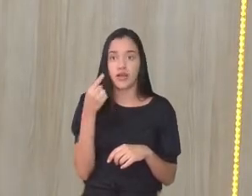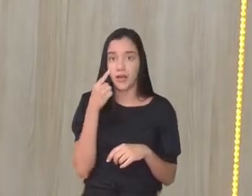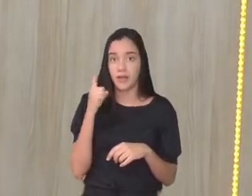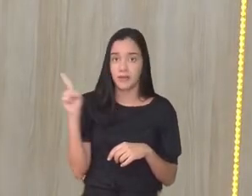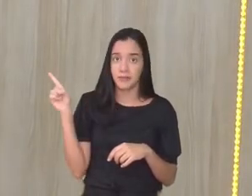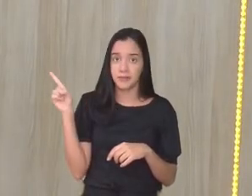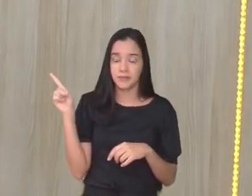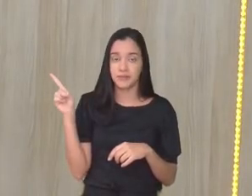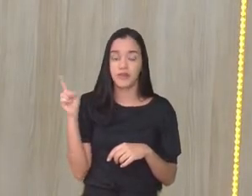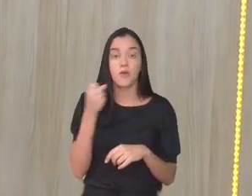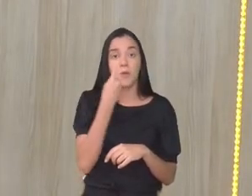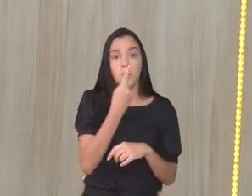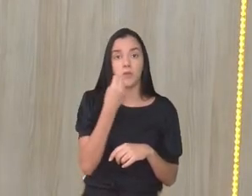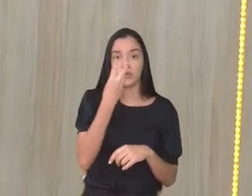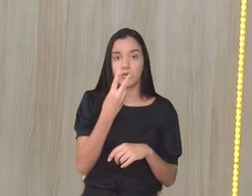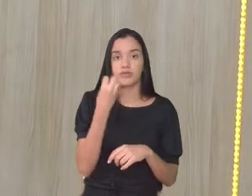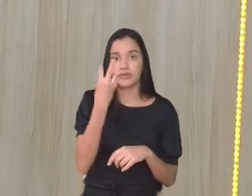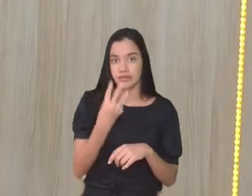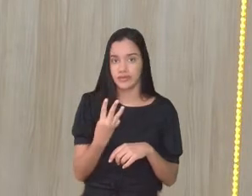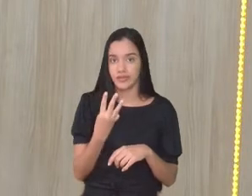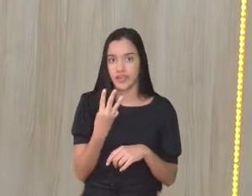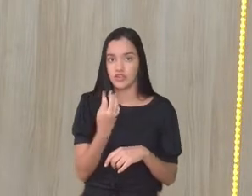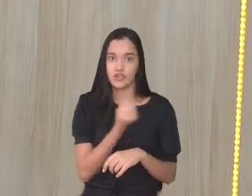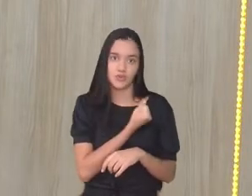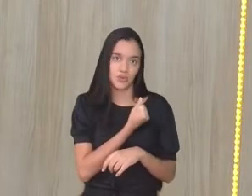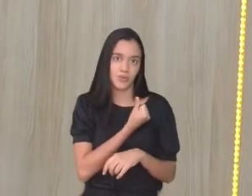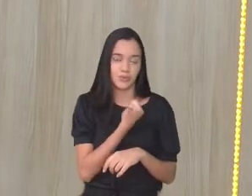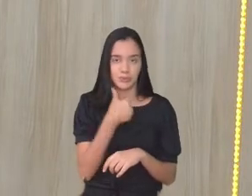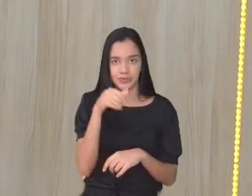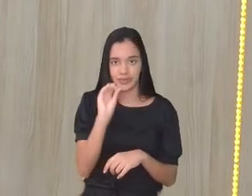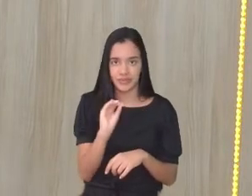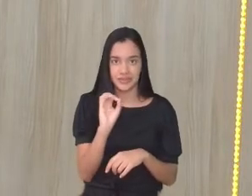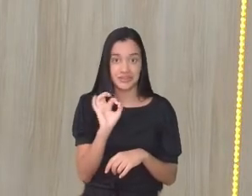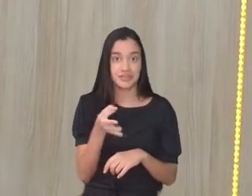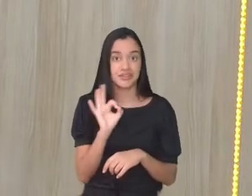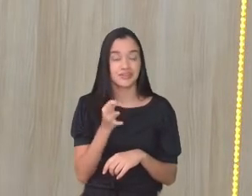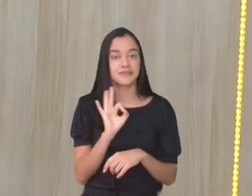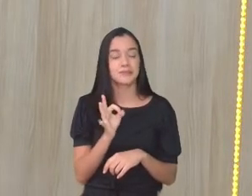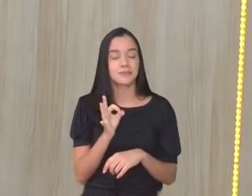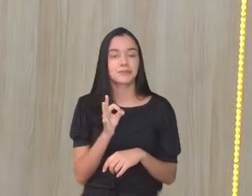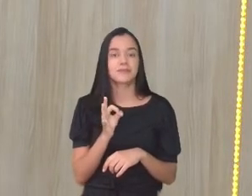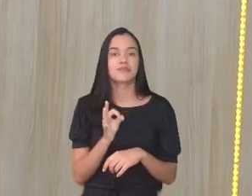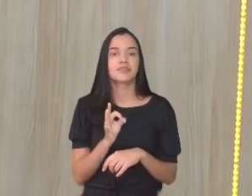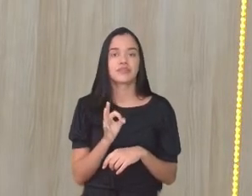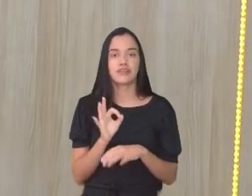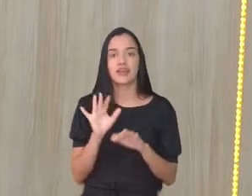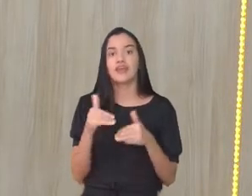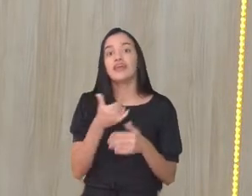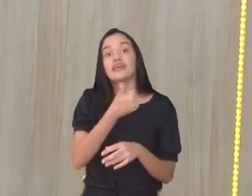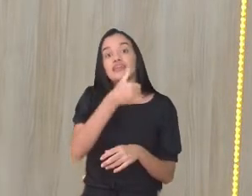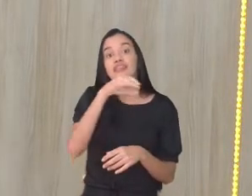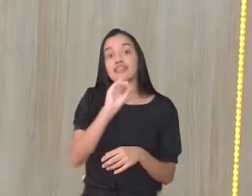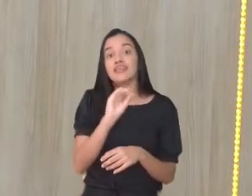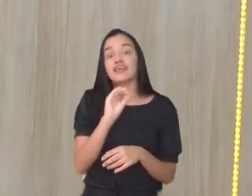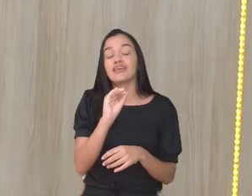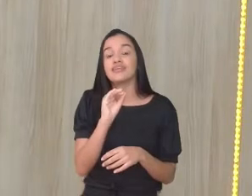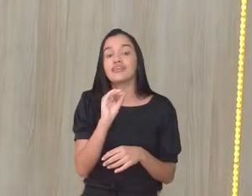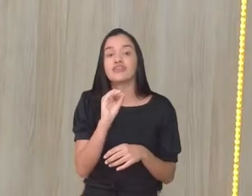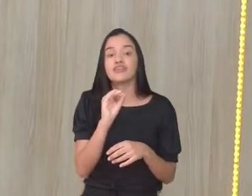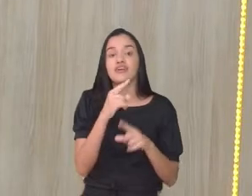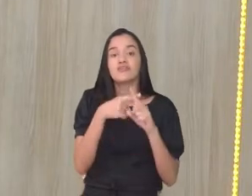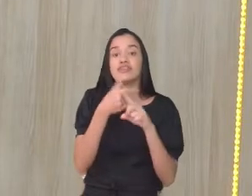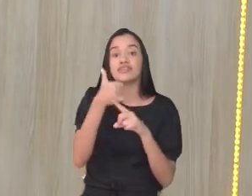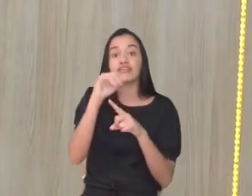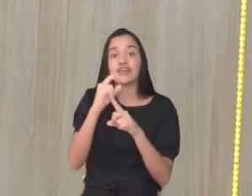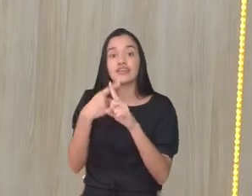Sobrou 1, 2, 3 números 10, certo? E 10 vezes 10 vezes